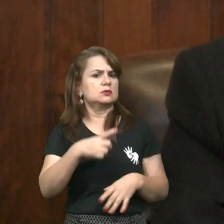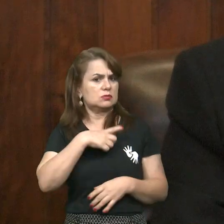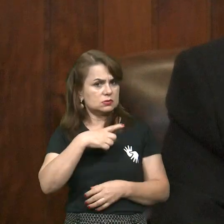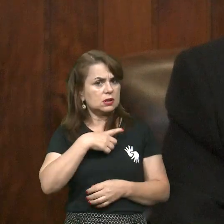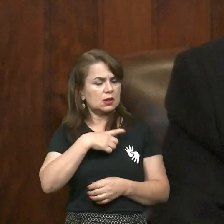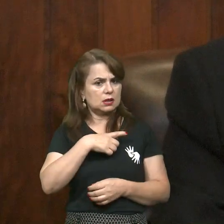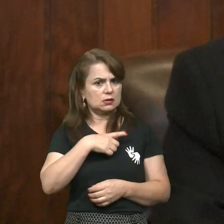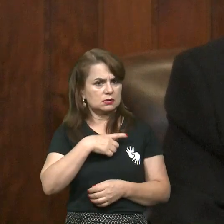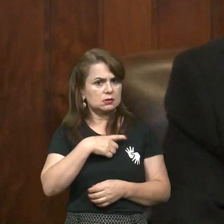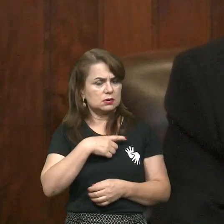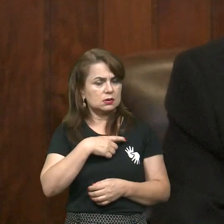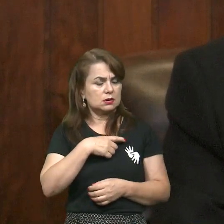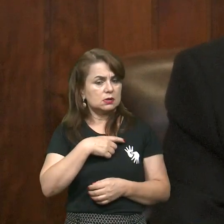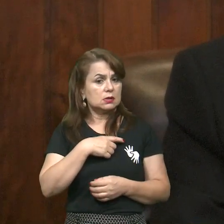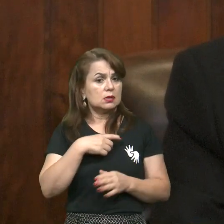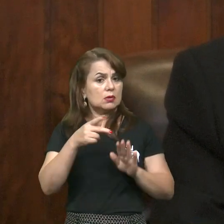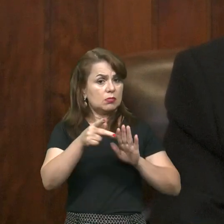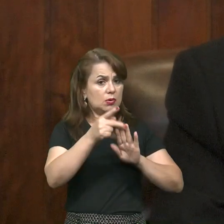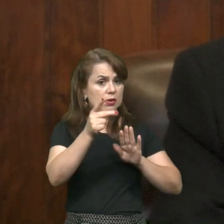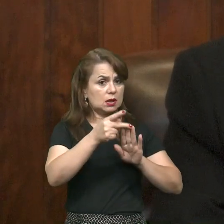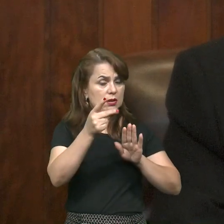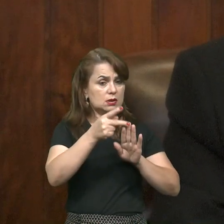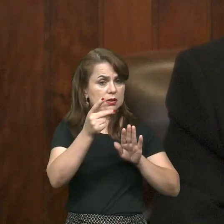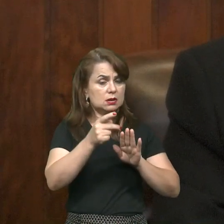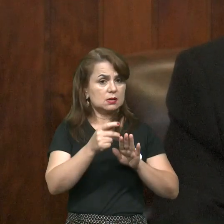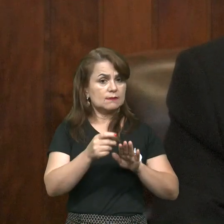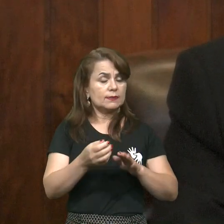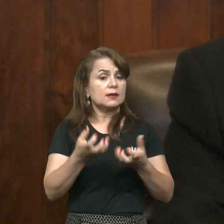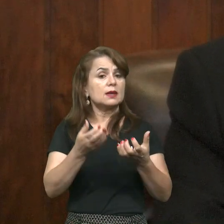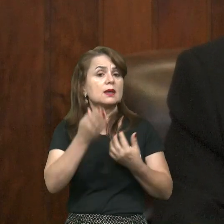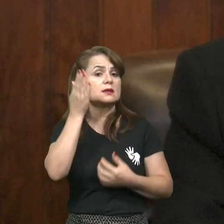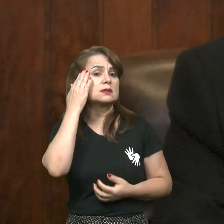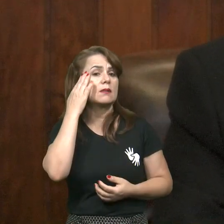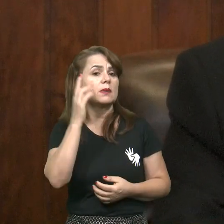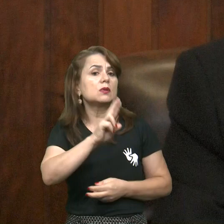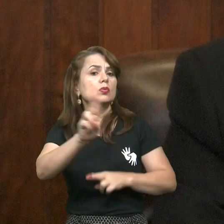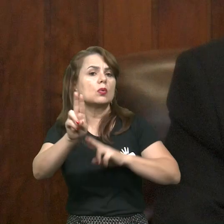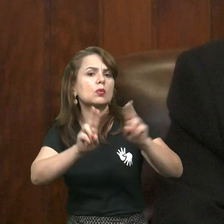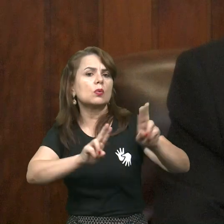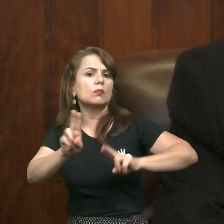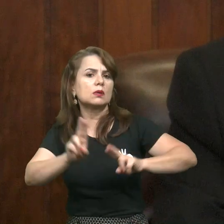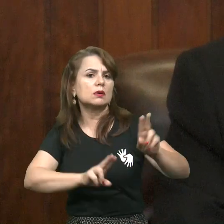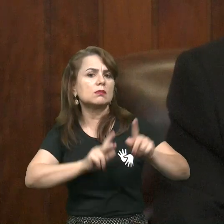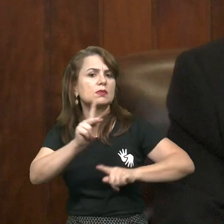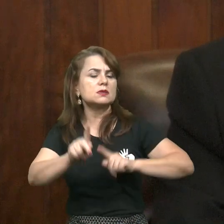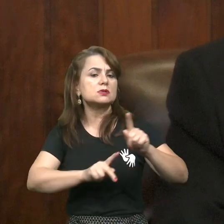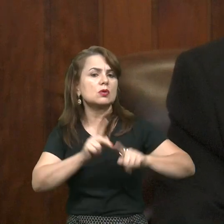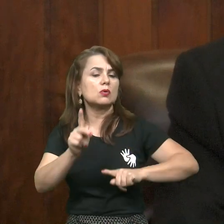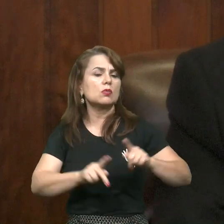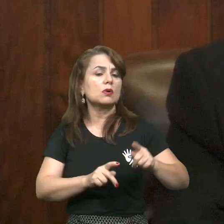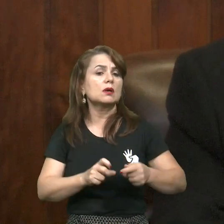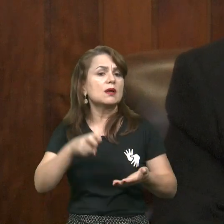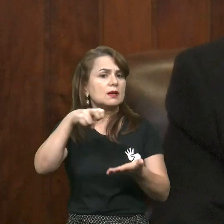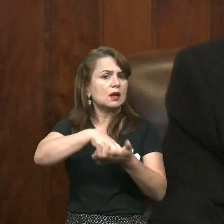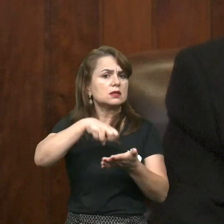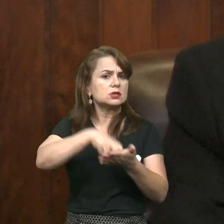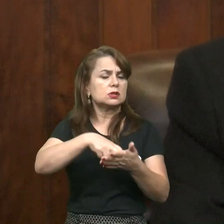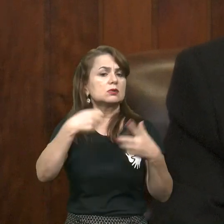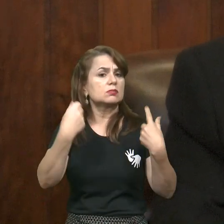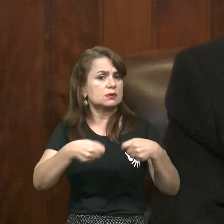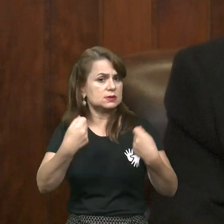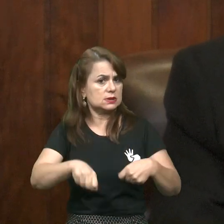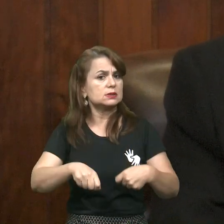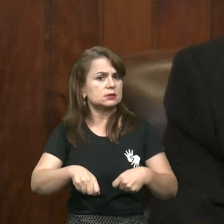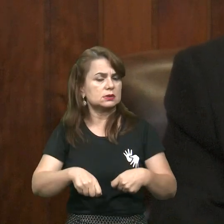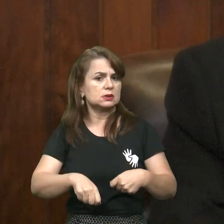na citada portaria, e havendo quem são os causadores, para que sejam punidos de acordo com as legislações vigentes.